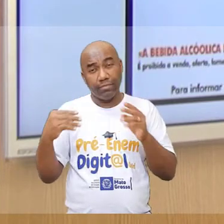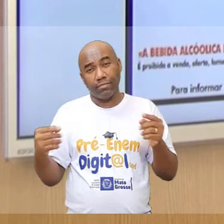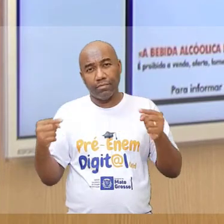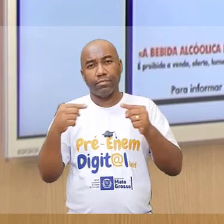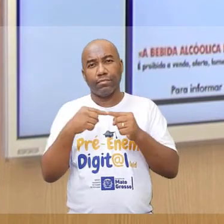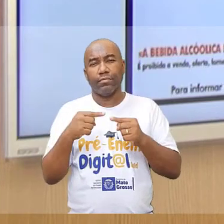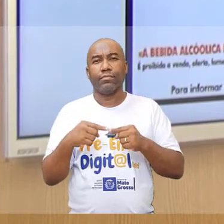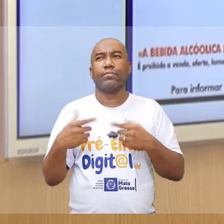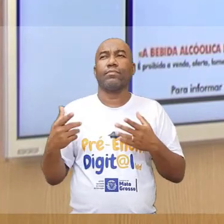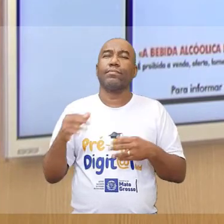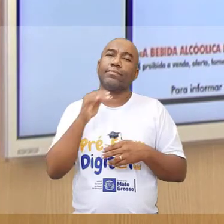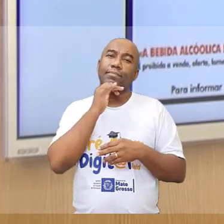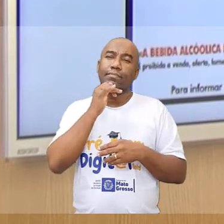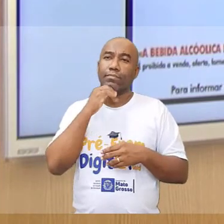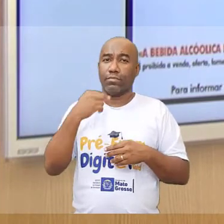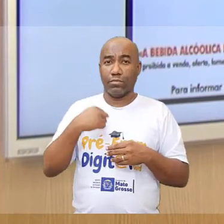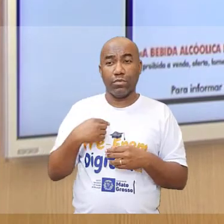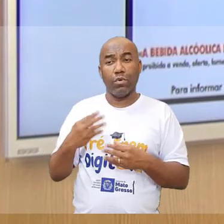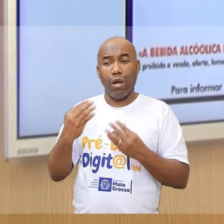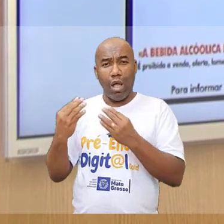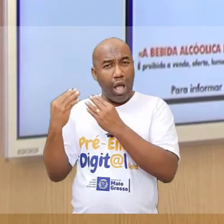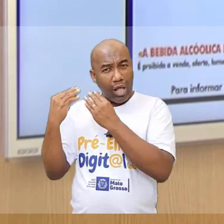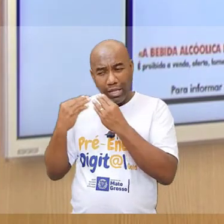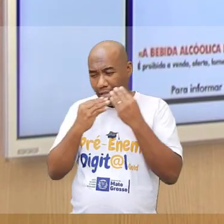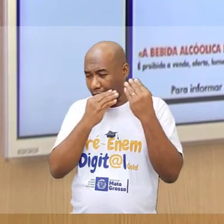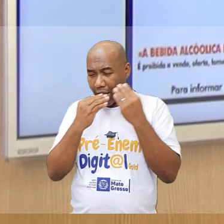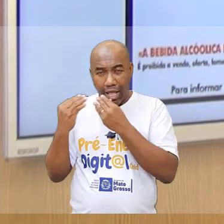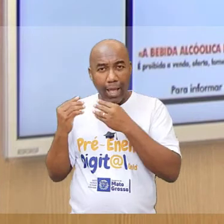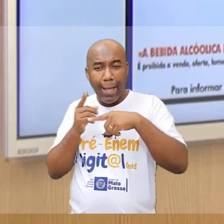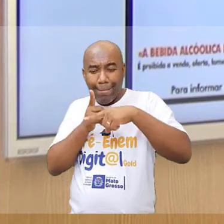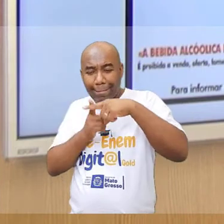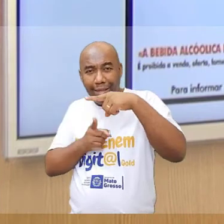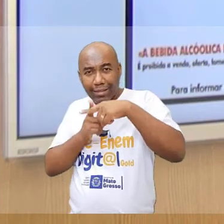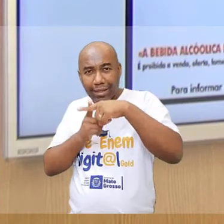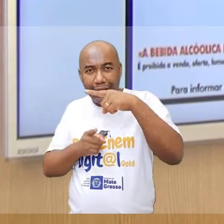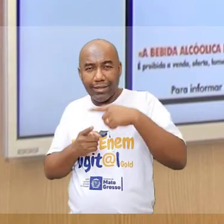metade. Comi meia melancia e fiquei